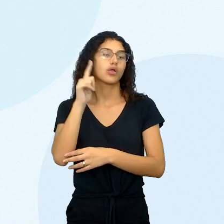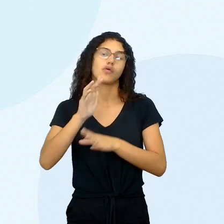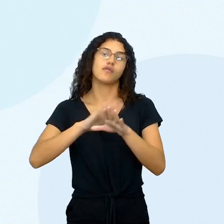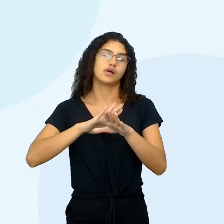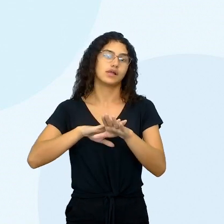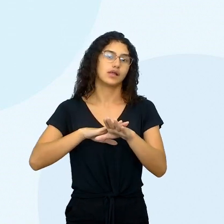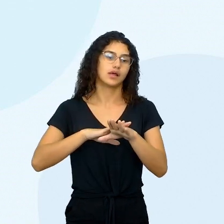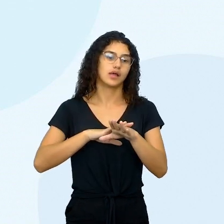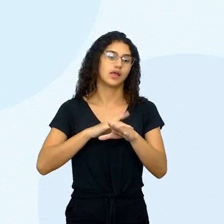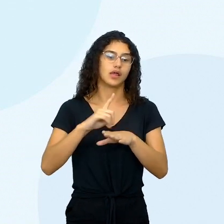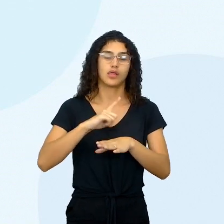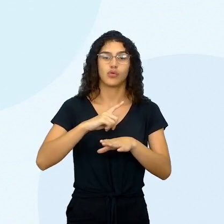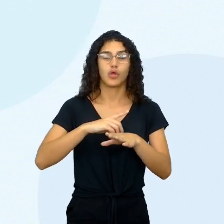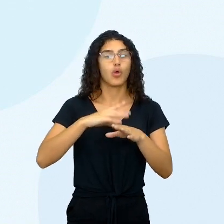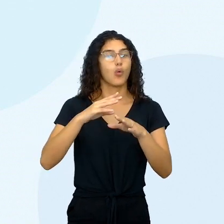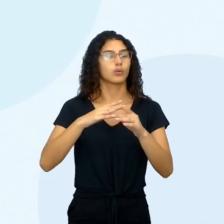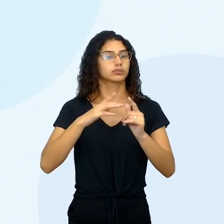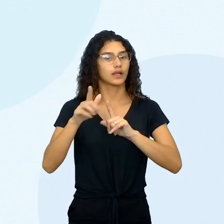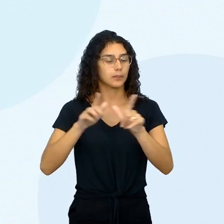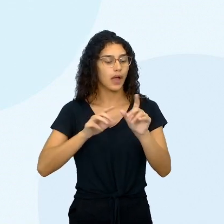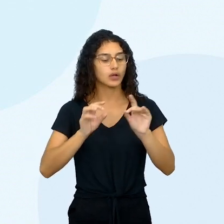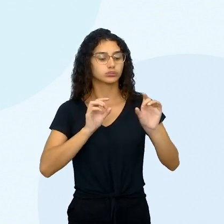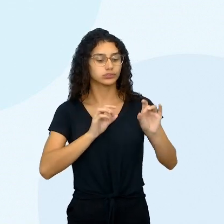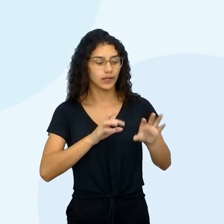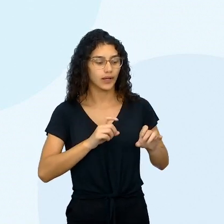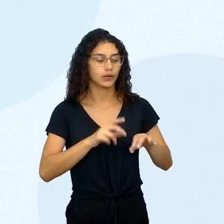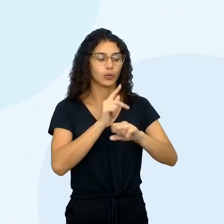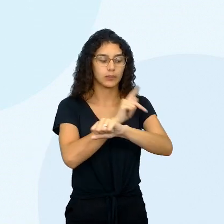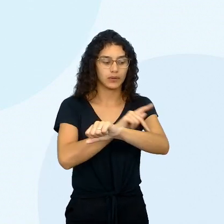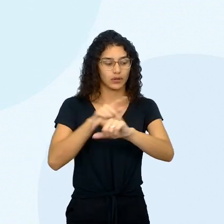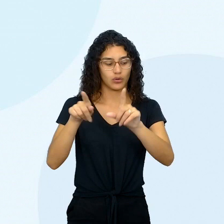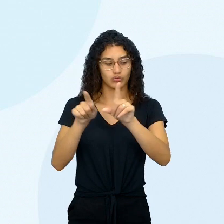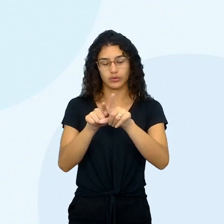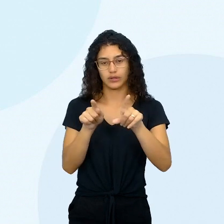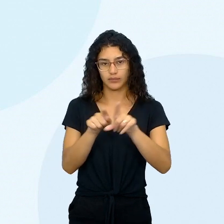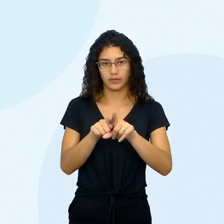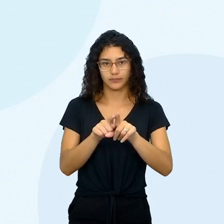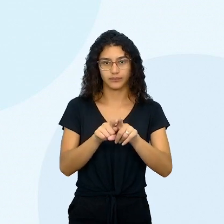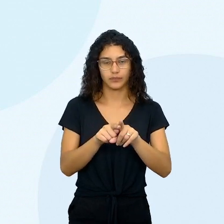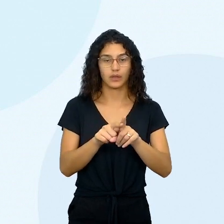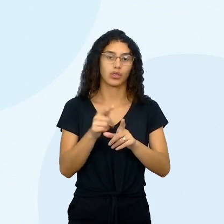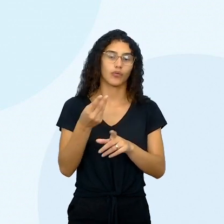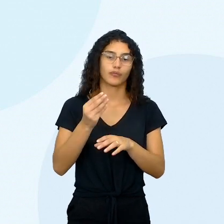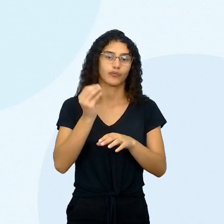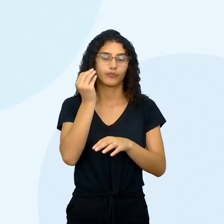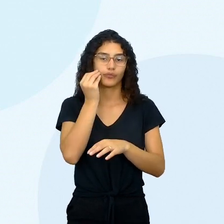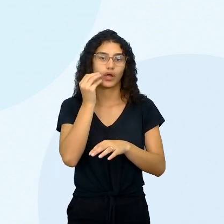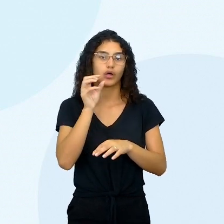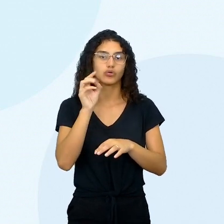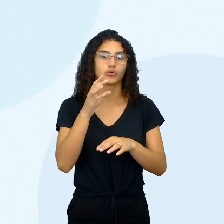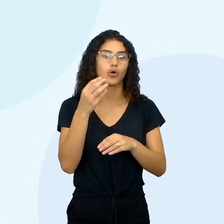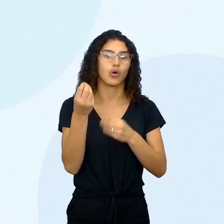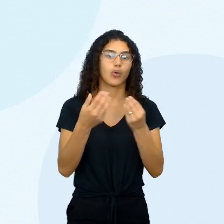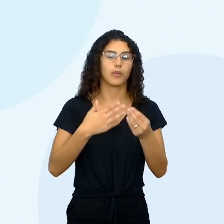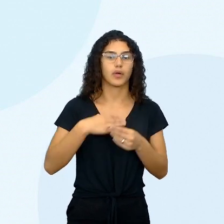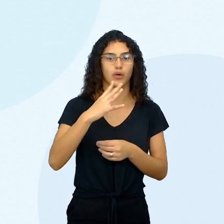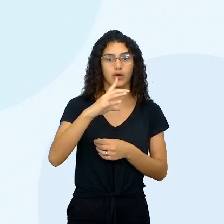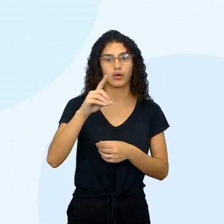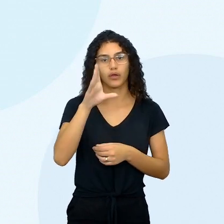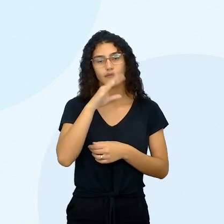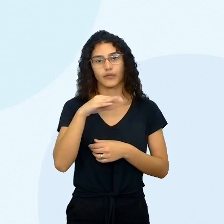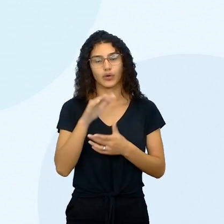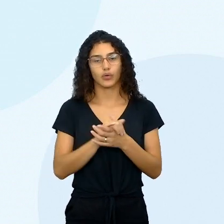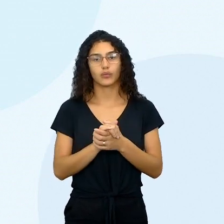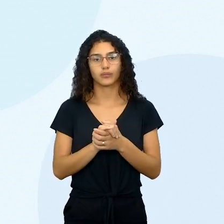sem não ter um trabalho muito técnico e pedagógico atrelado em cima, para não ficar só, como a minha coordenadora costuma dizer,